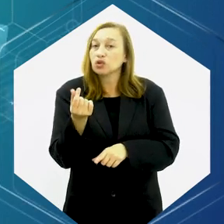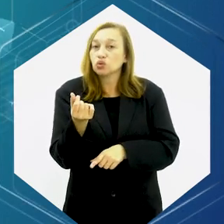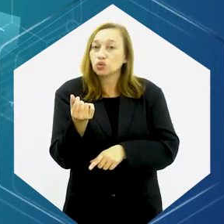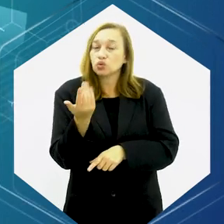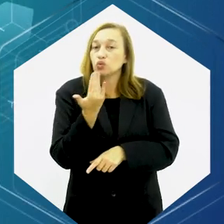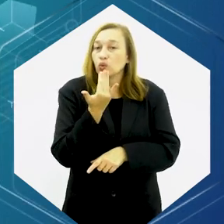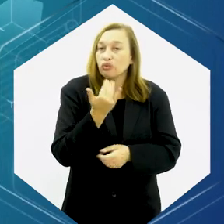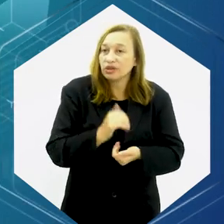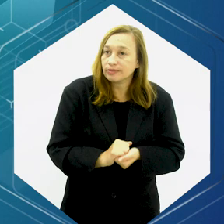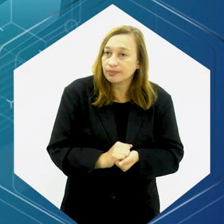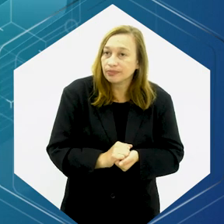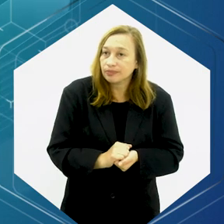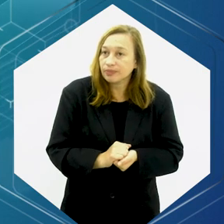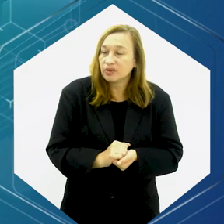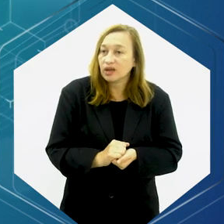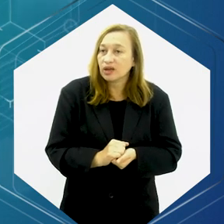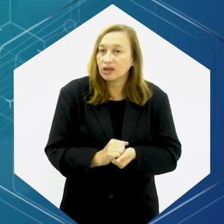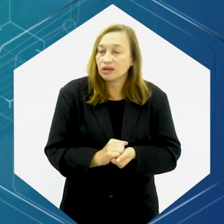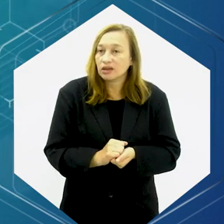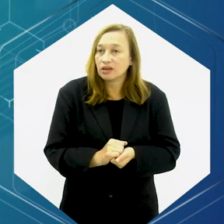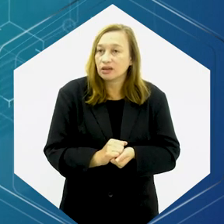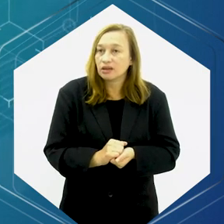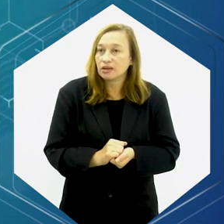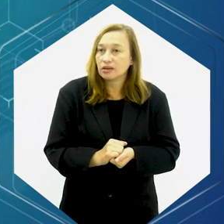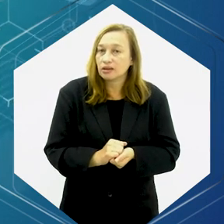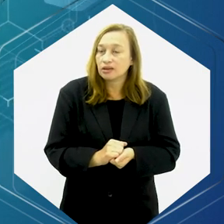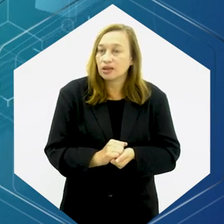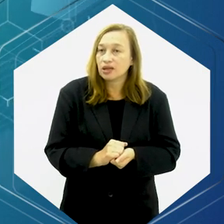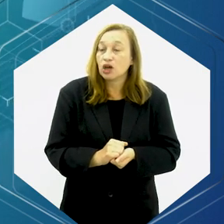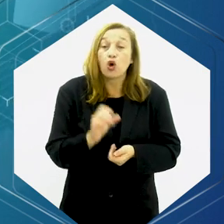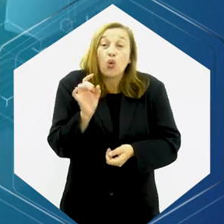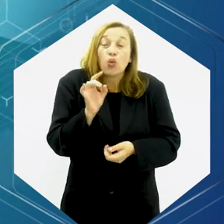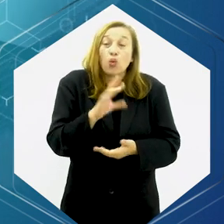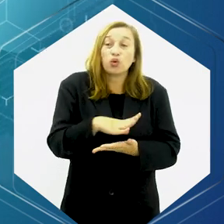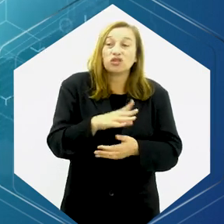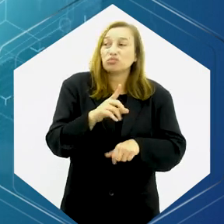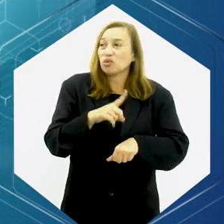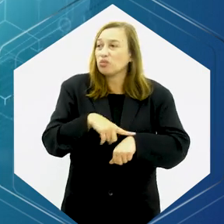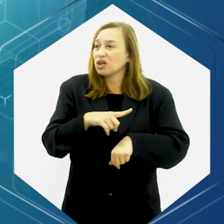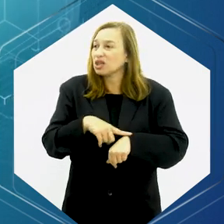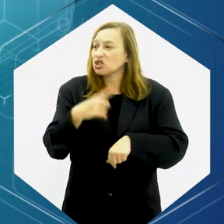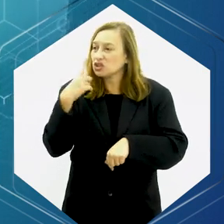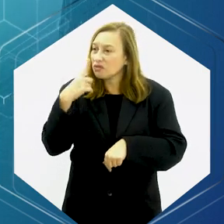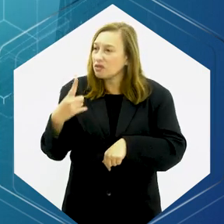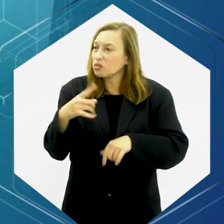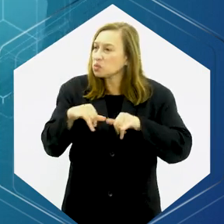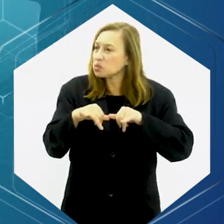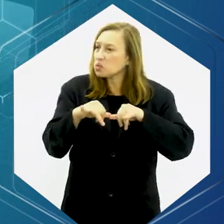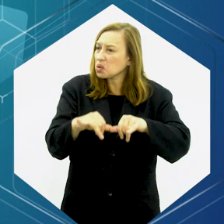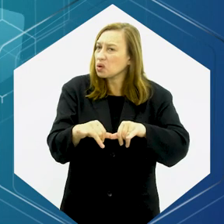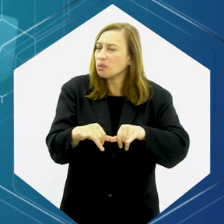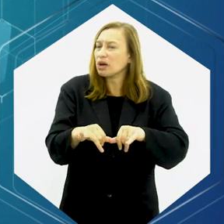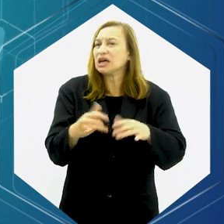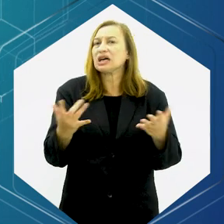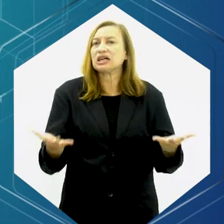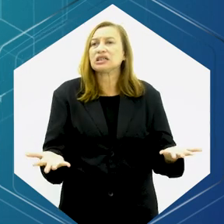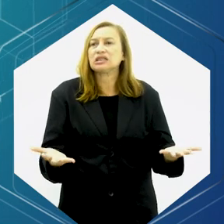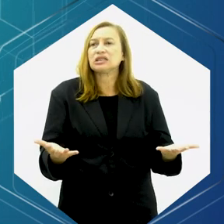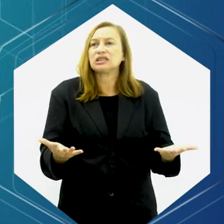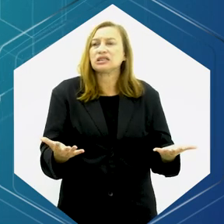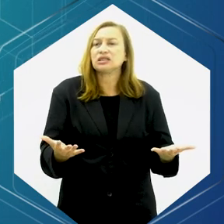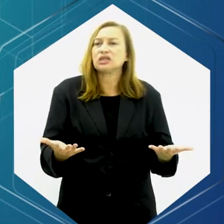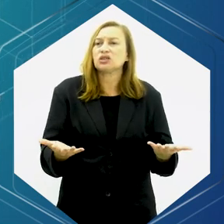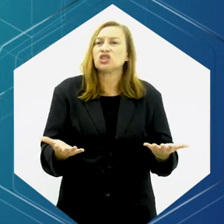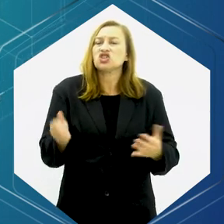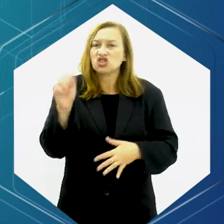preço dos alimentos o o o a palatabilidade dos alimentos ultimamente Temos visto no mercado né